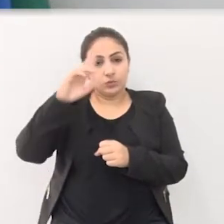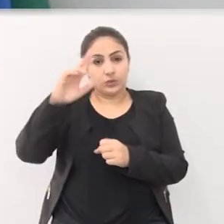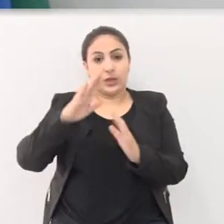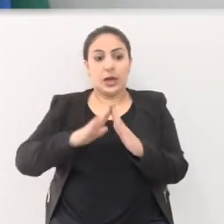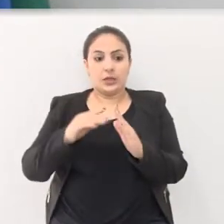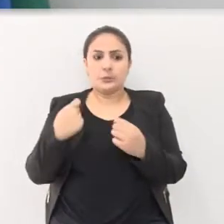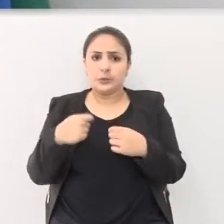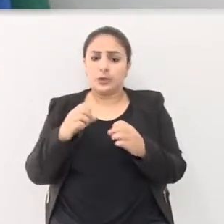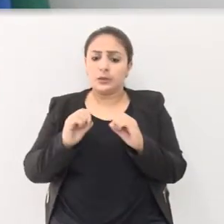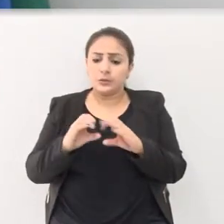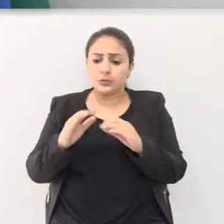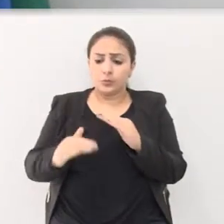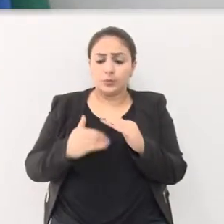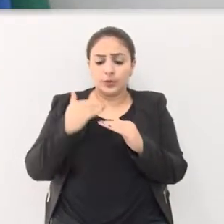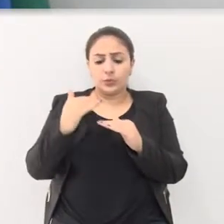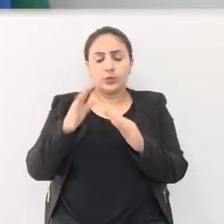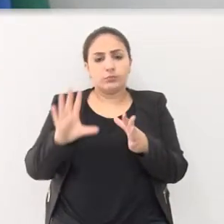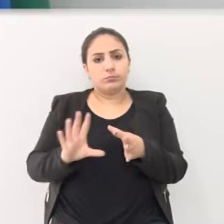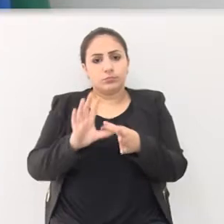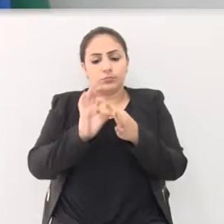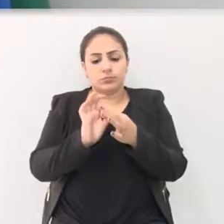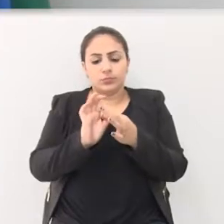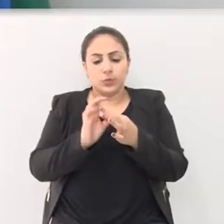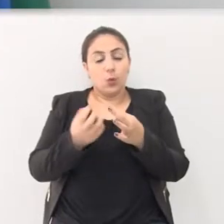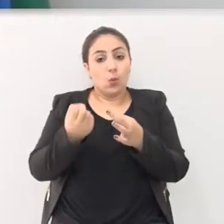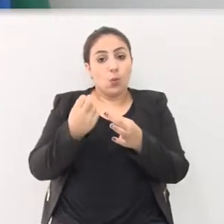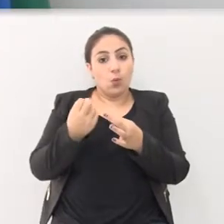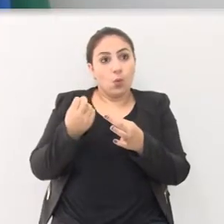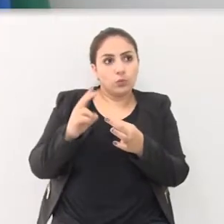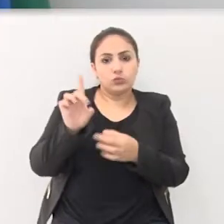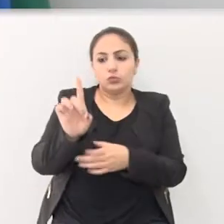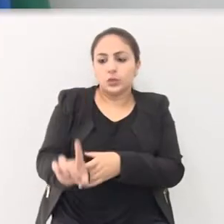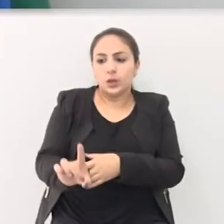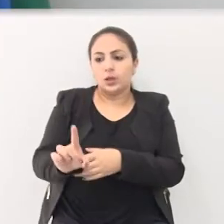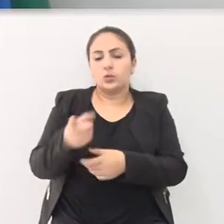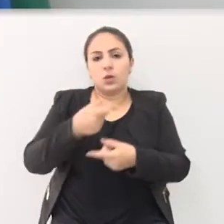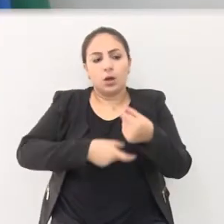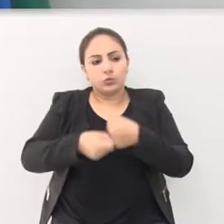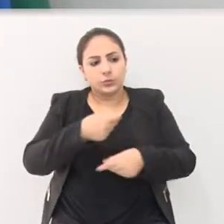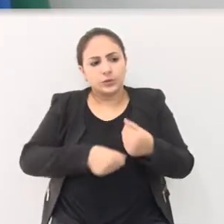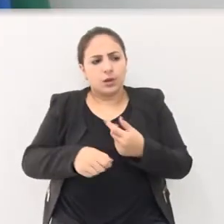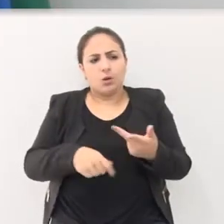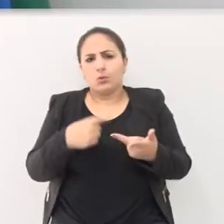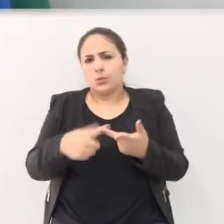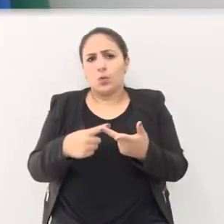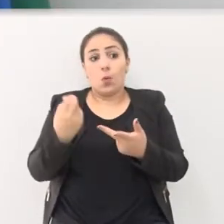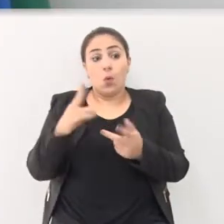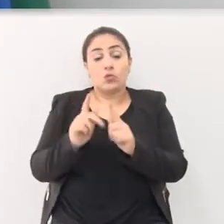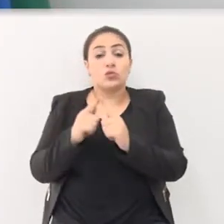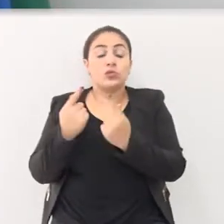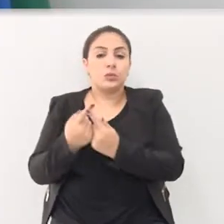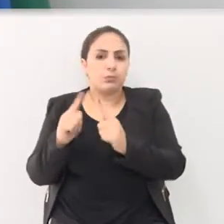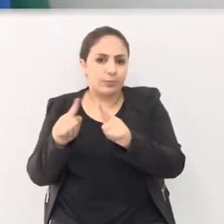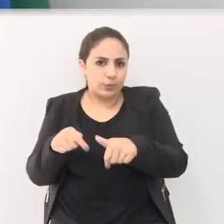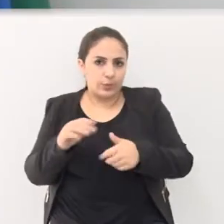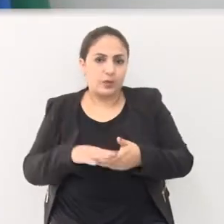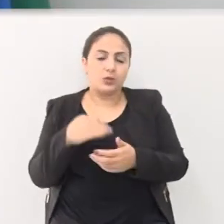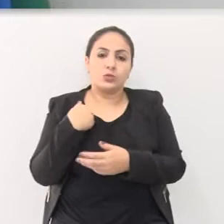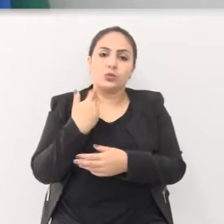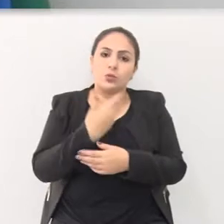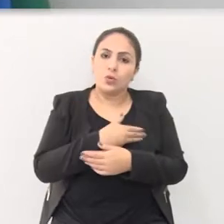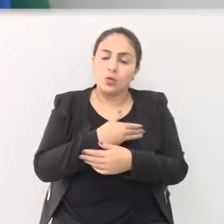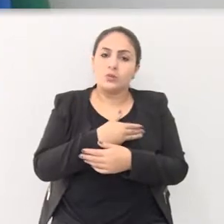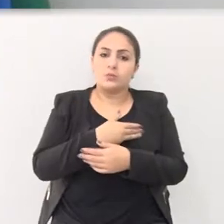da casa tinha que ter nível superior numa ligação com o direito, a administração ou também gestão pública. Então, a